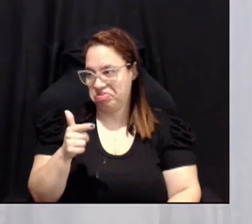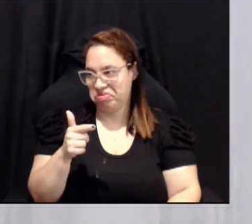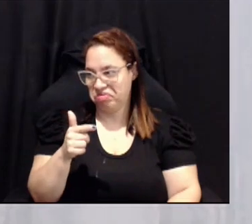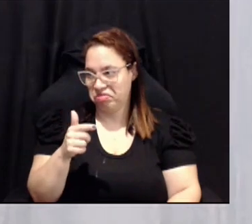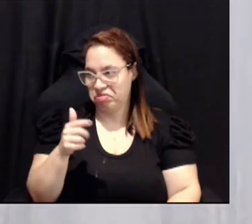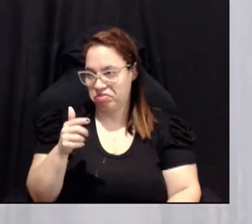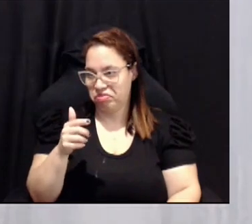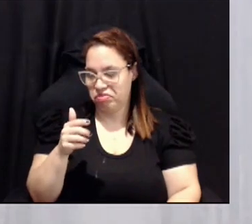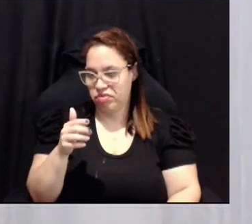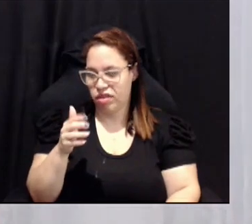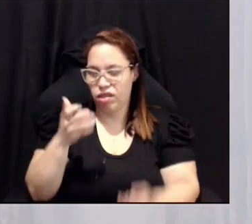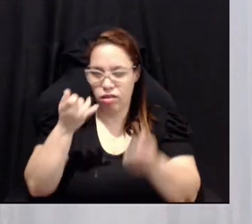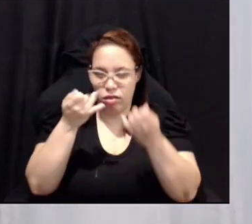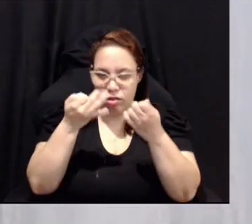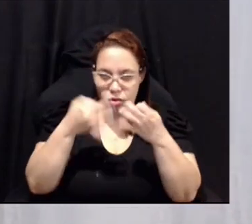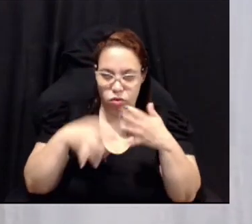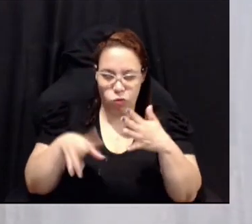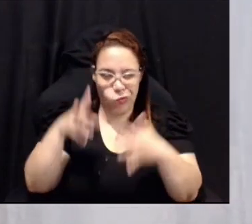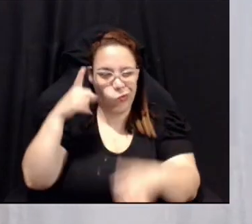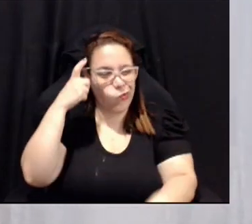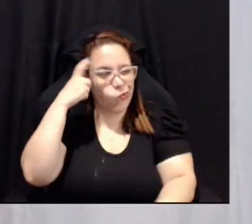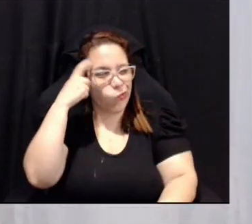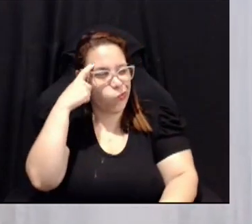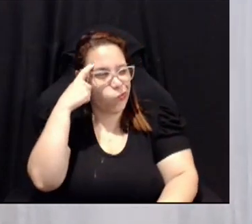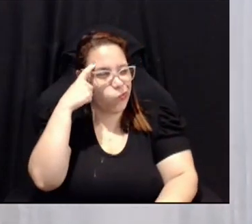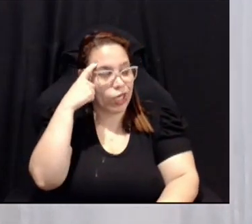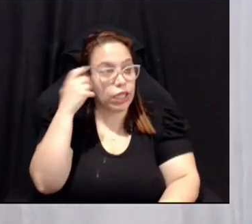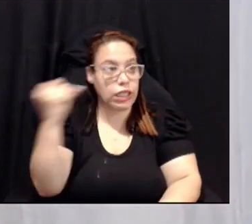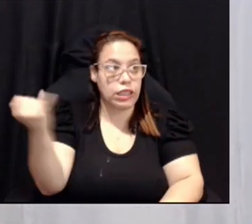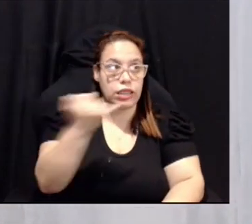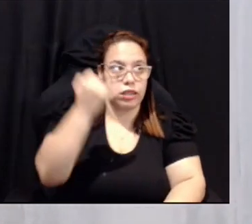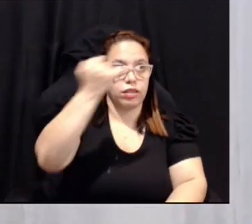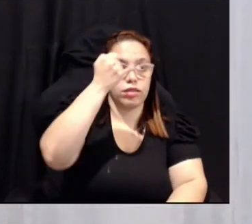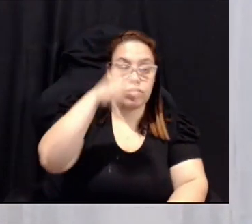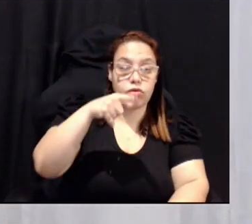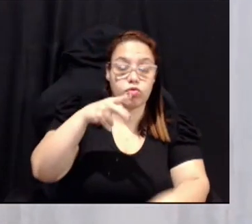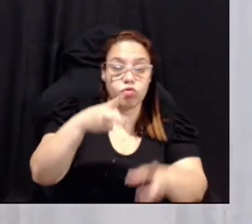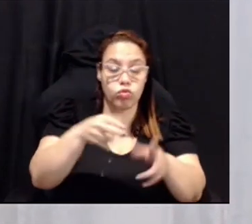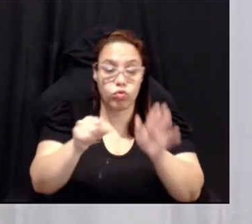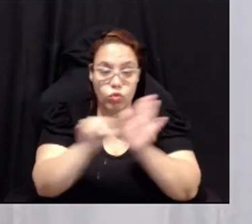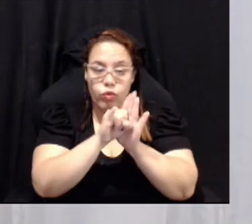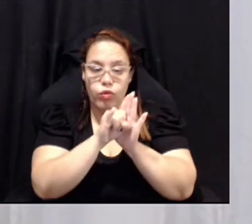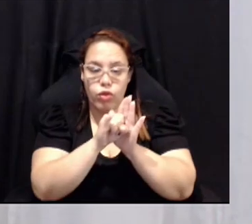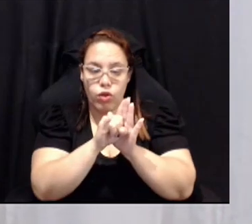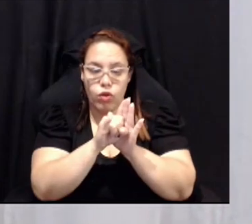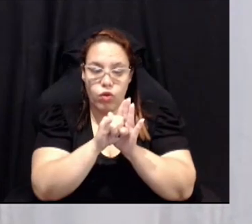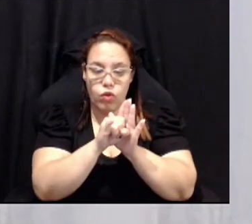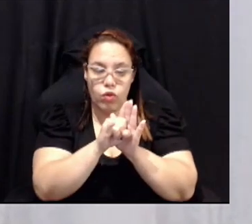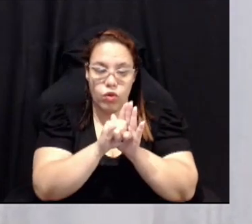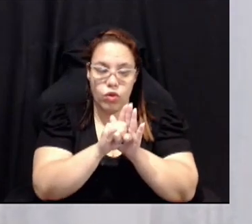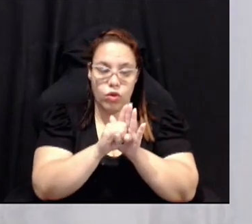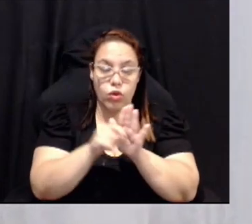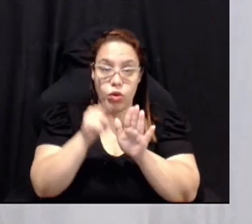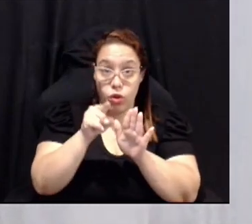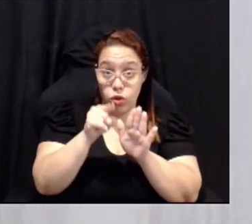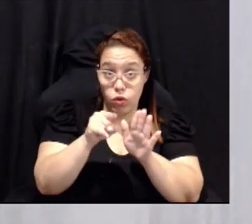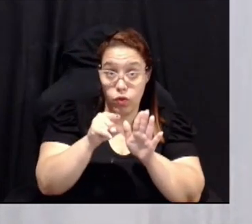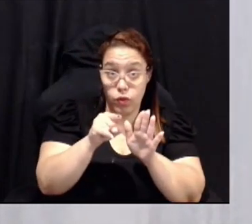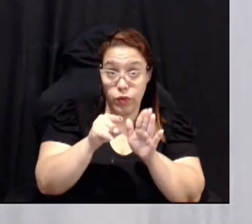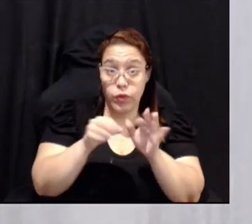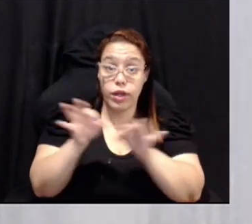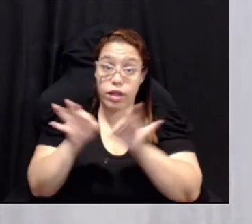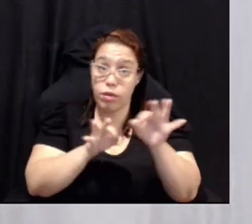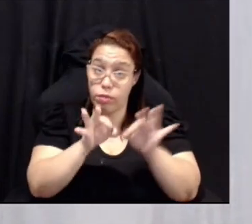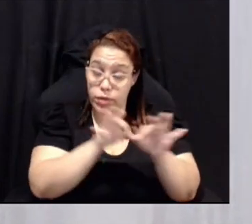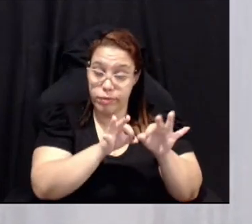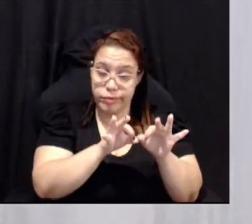perfil de investidor, ele é fundamental para você identificar se está preparado para entrar na